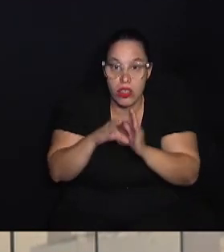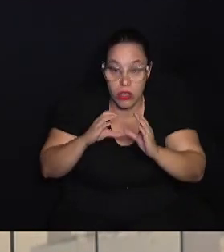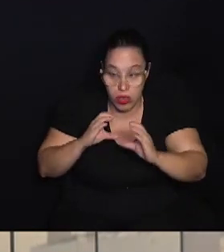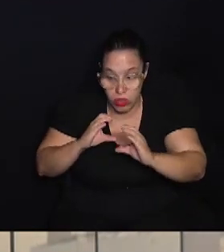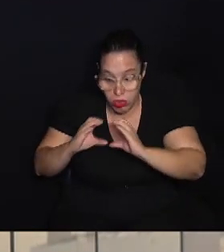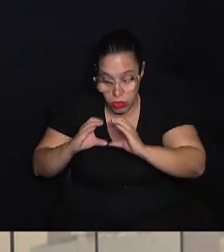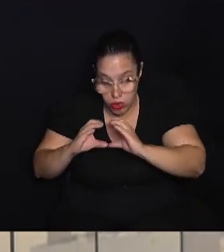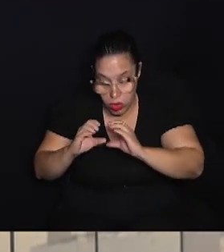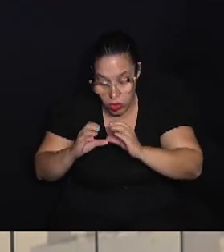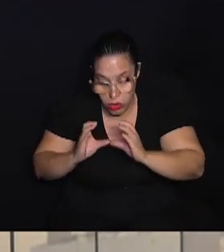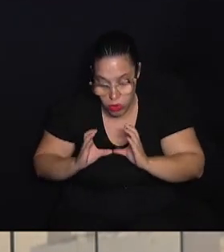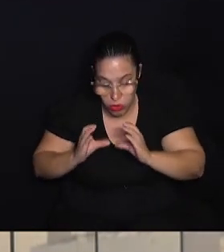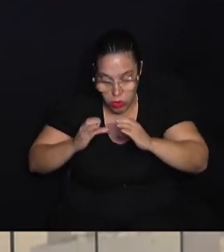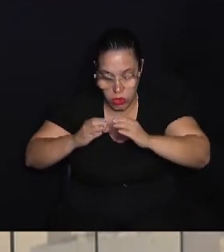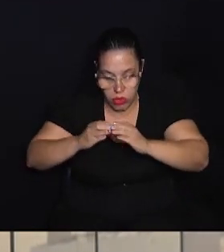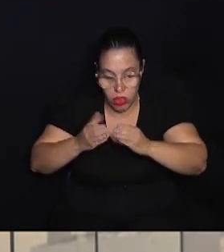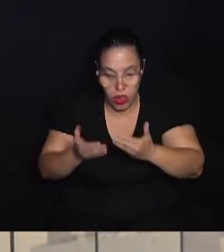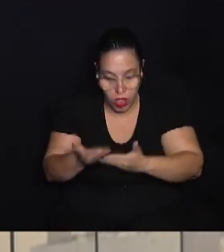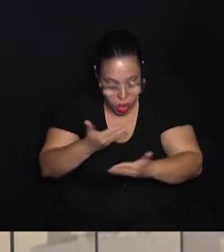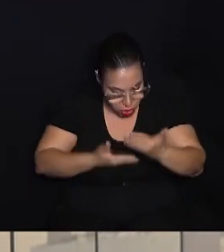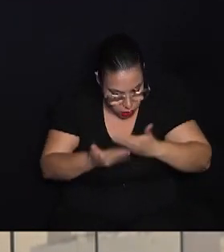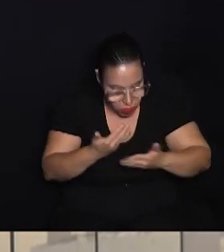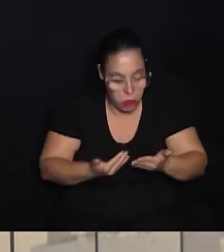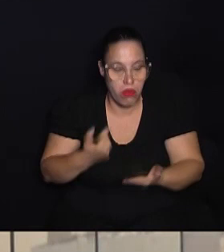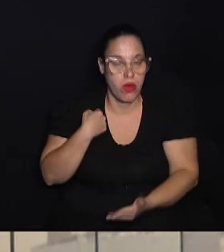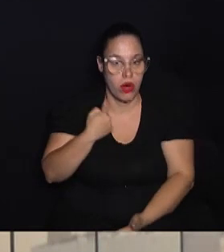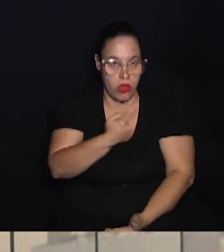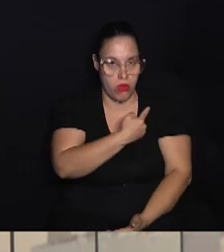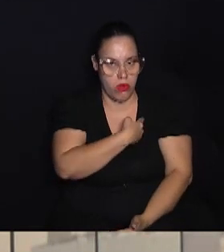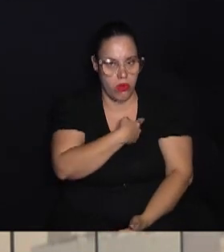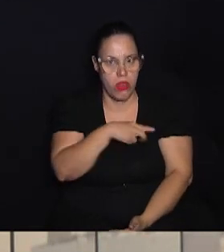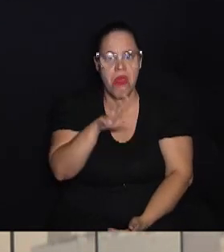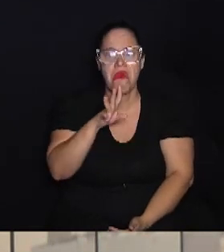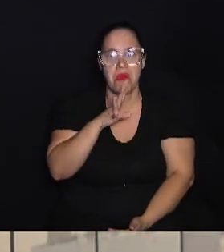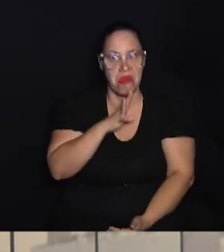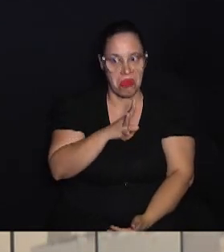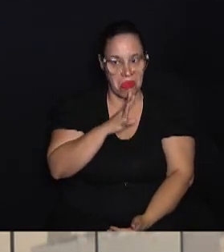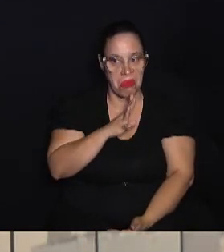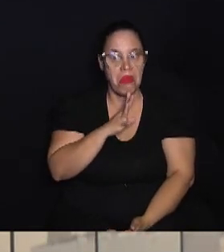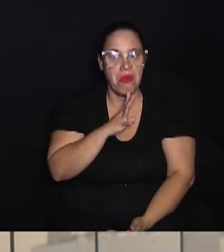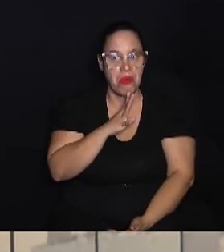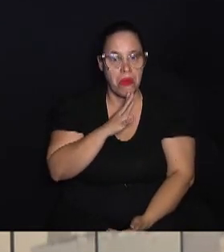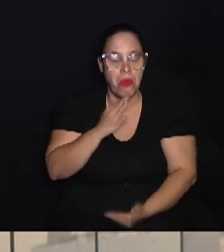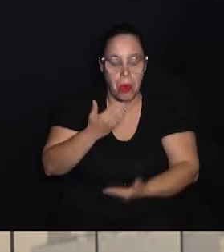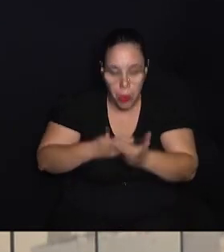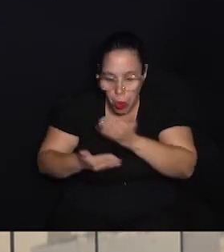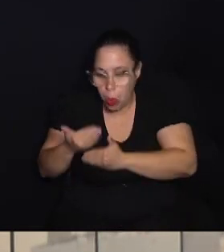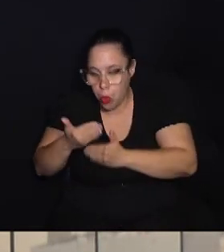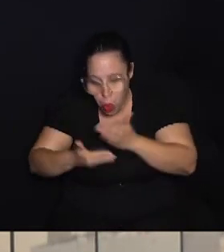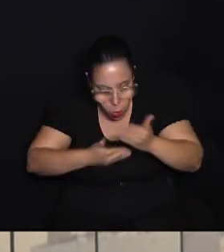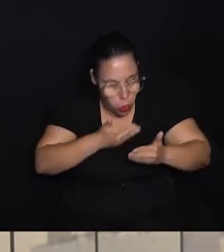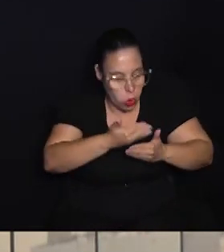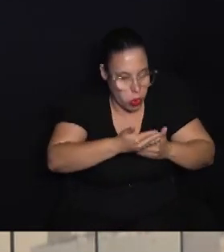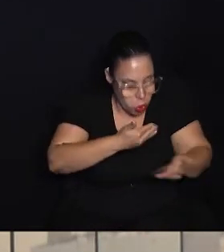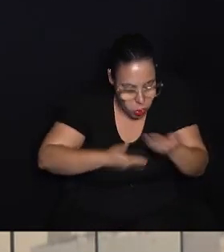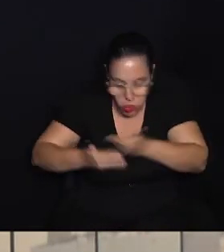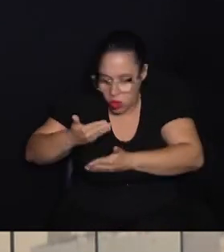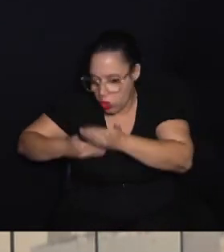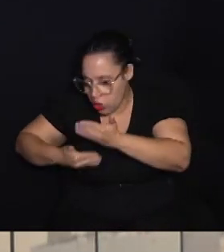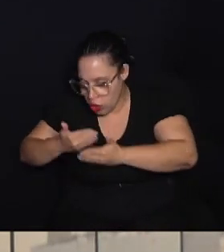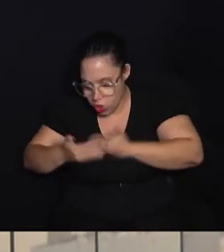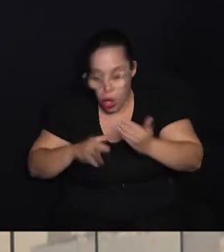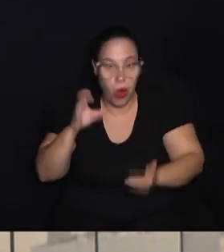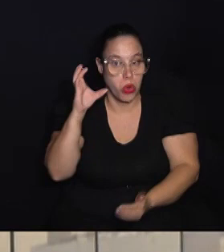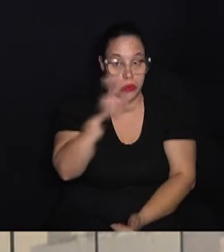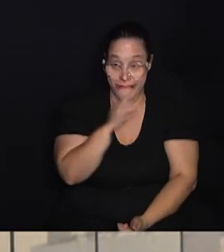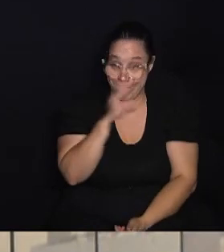e entender o que a comunidade tem para trazer para a gente, porque a comunidade tem muito conhecimento. Então, a gente trocar um pouco mais, eu acho que isso é uma questão